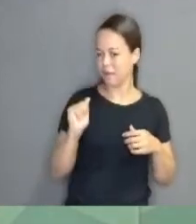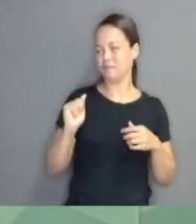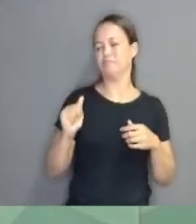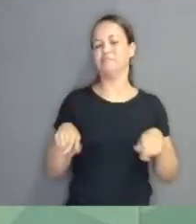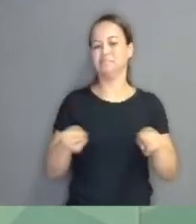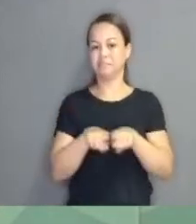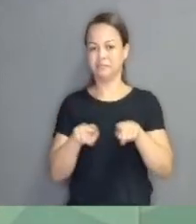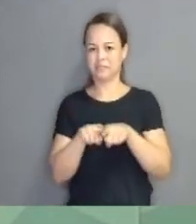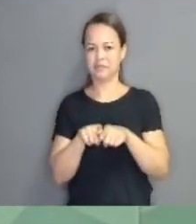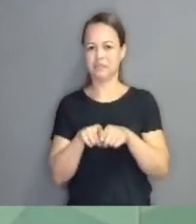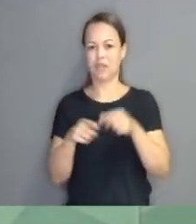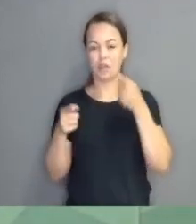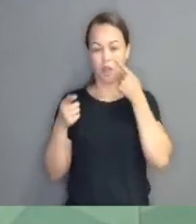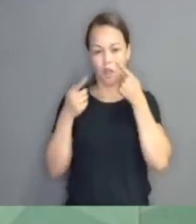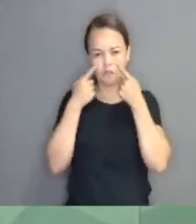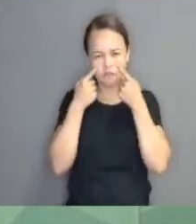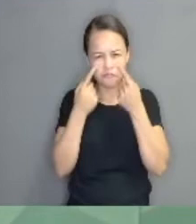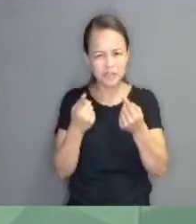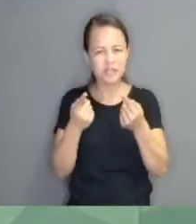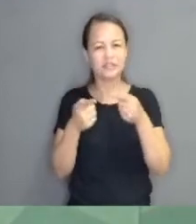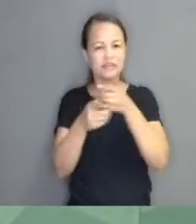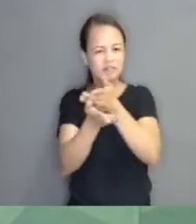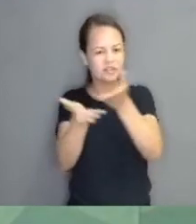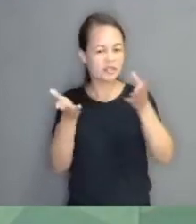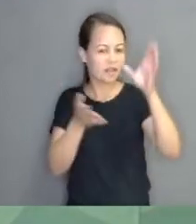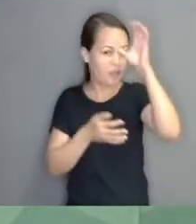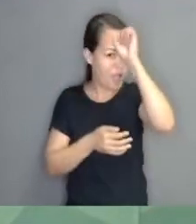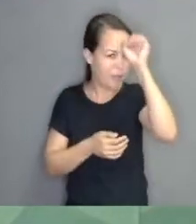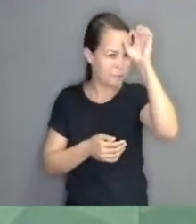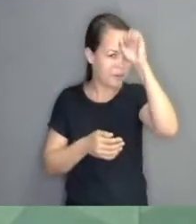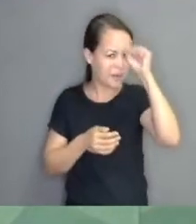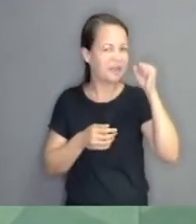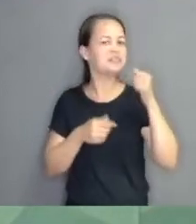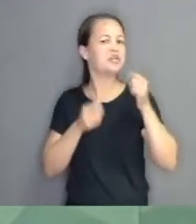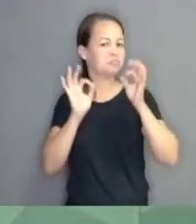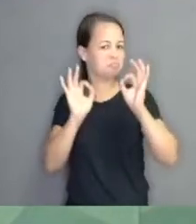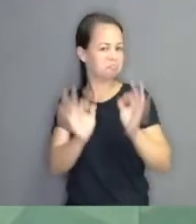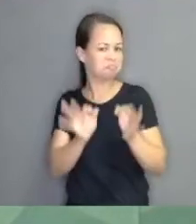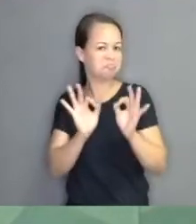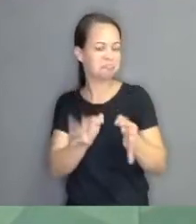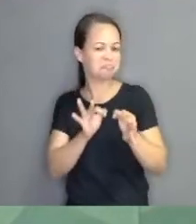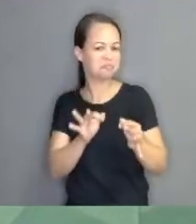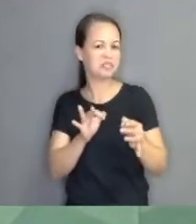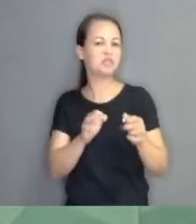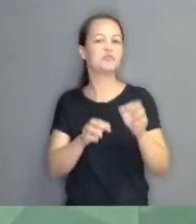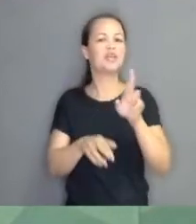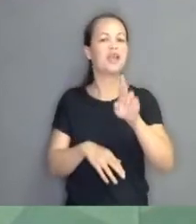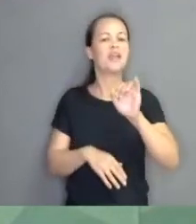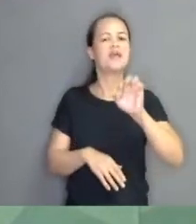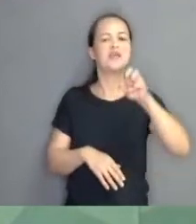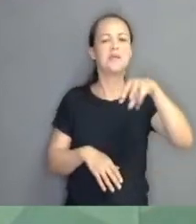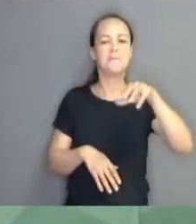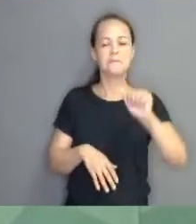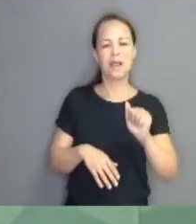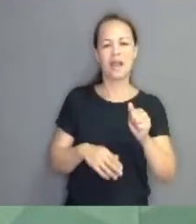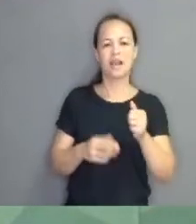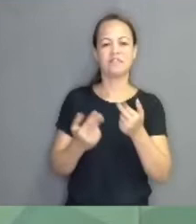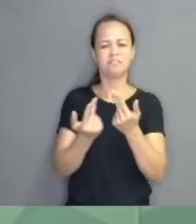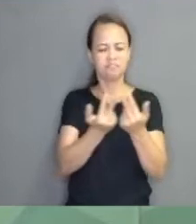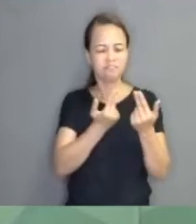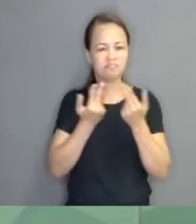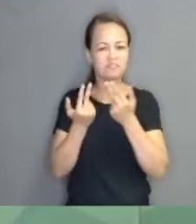então eu já vi que vocês aprenderam direitinho o que rima e que vocês me disseram